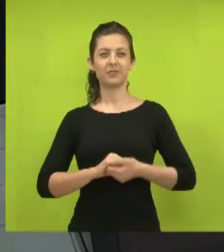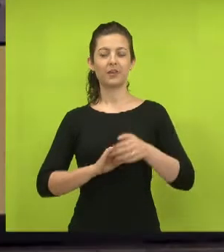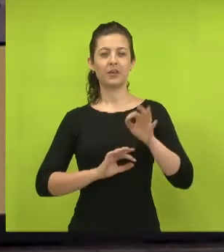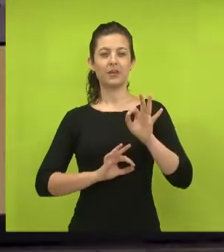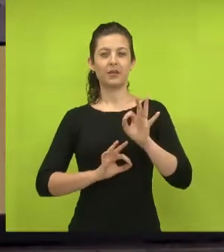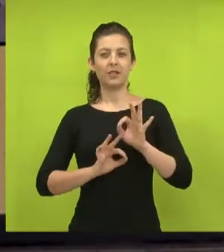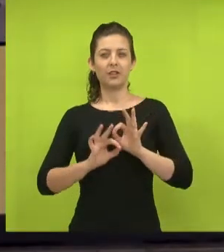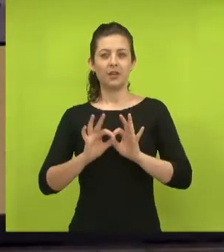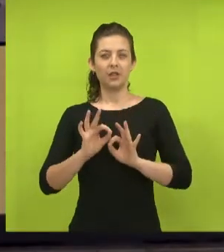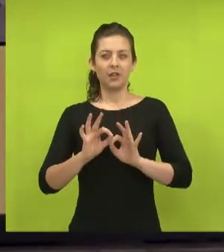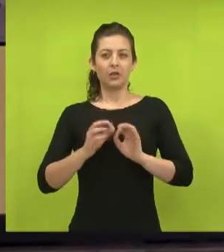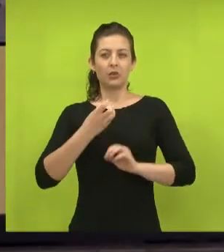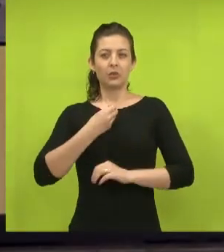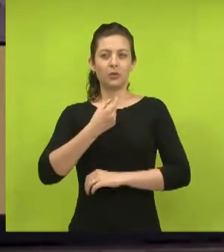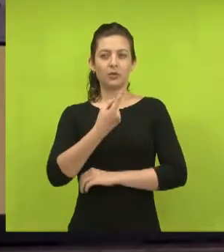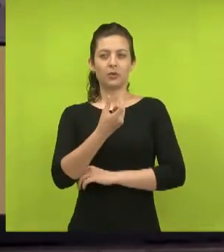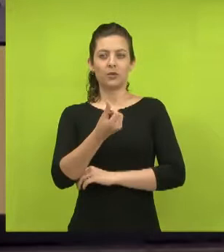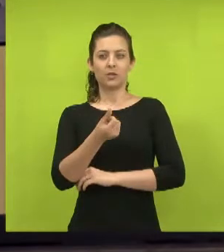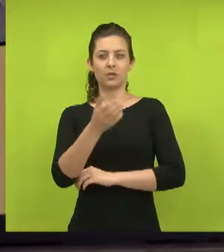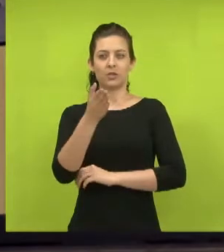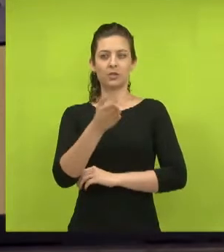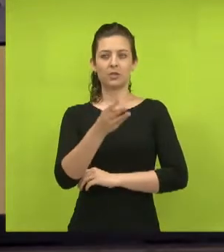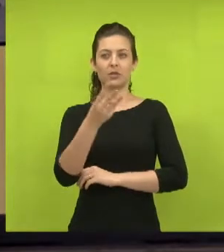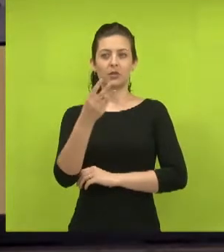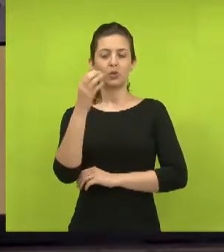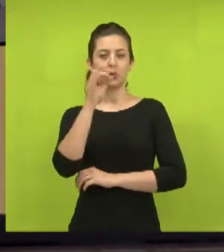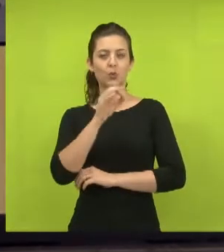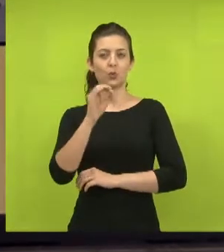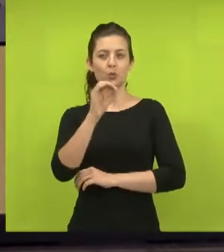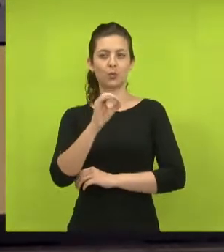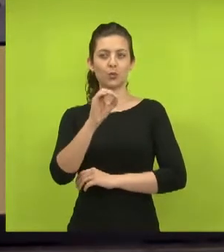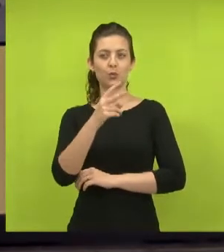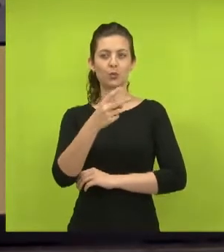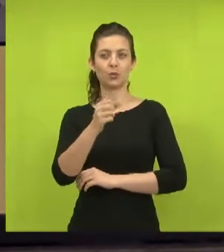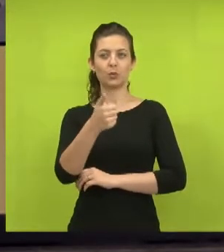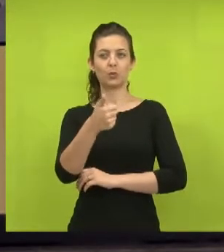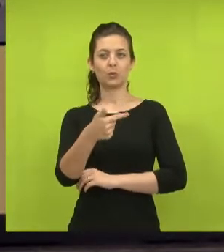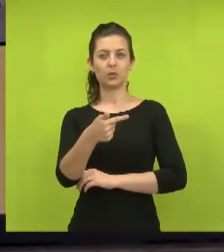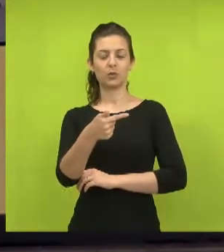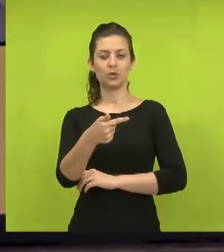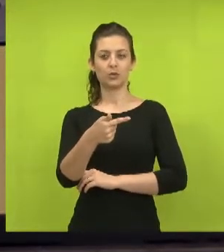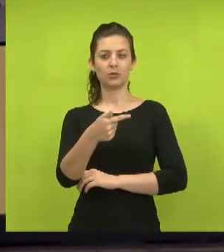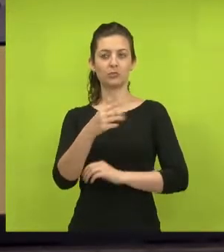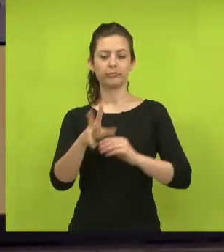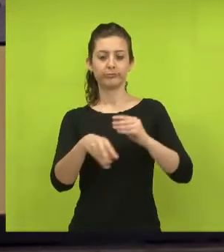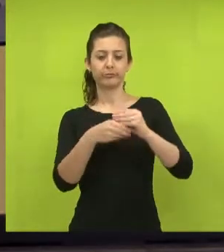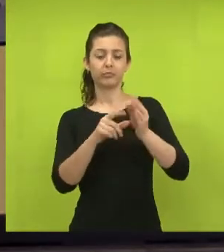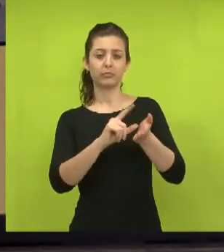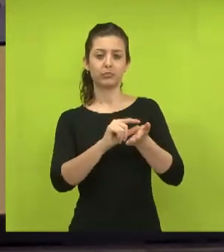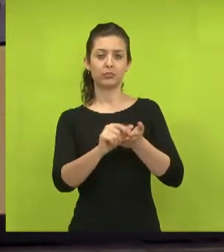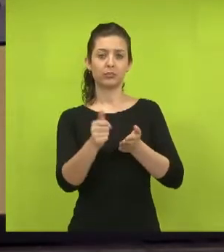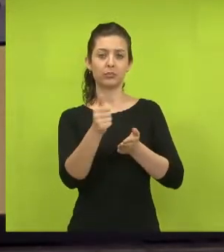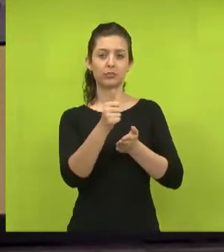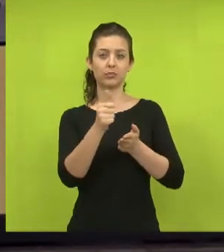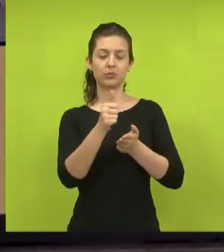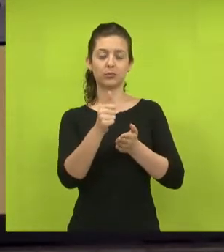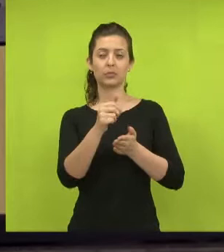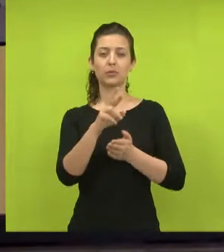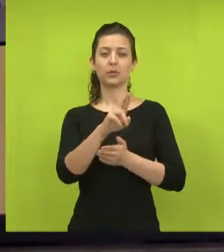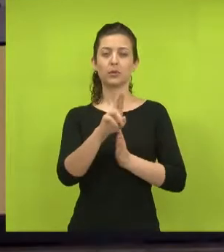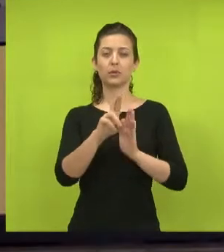Projeto de resolução número 16, 3 de outubro de 2017, inclui no parágrafo artigo 1º da resolução